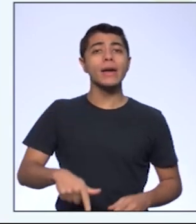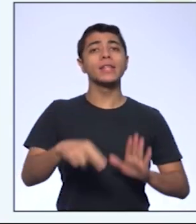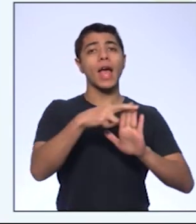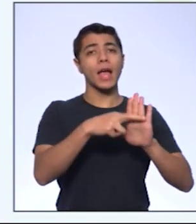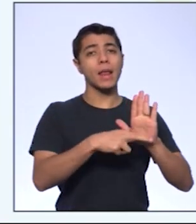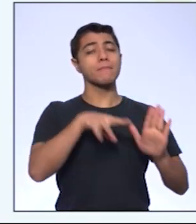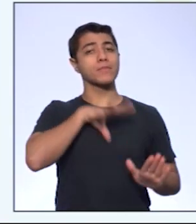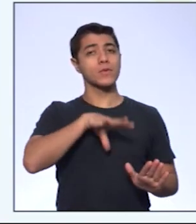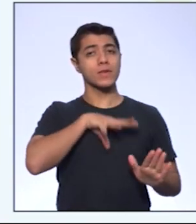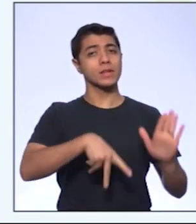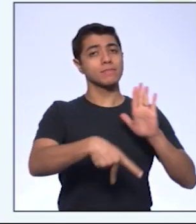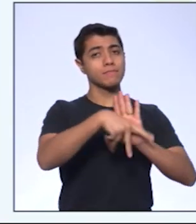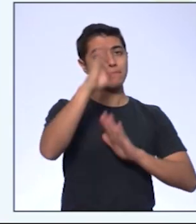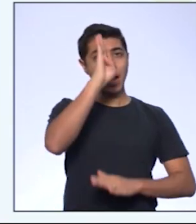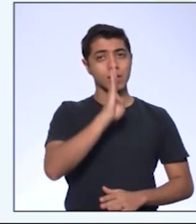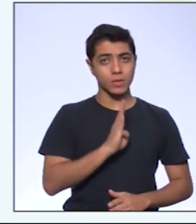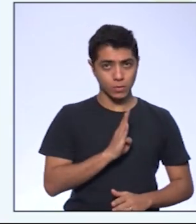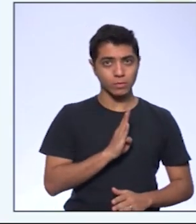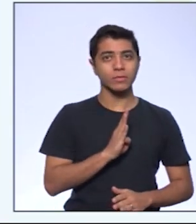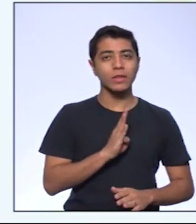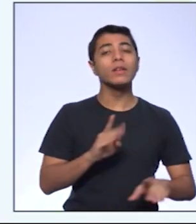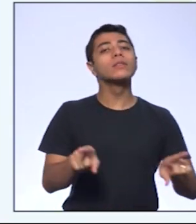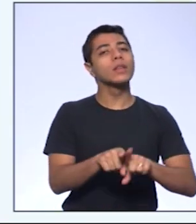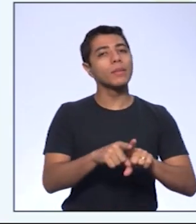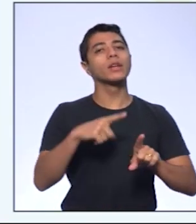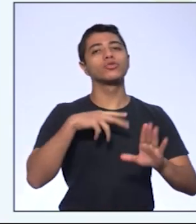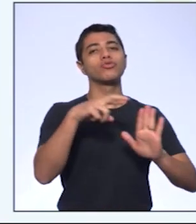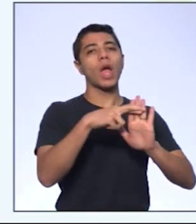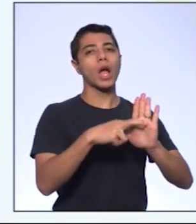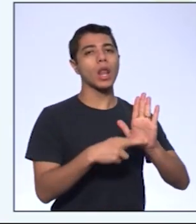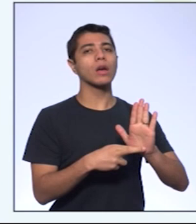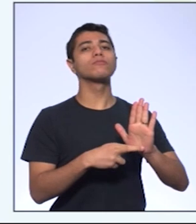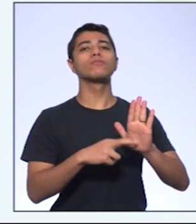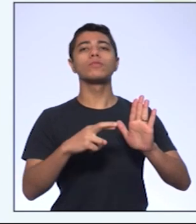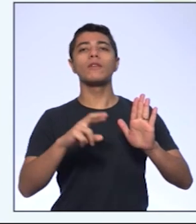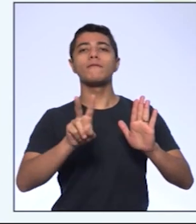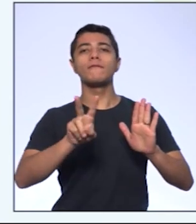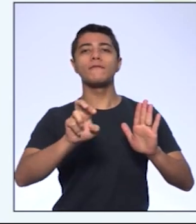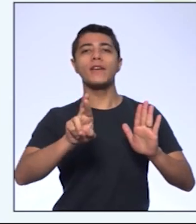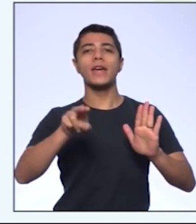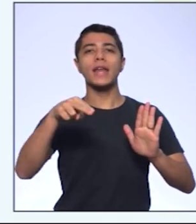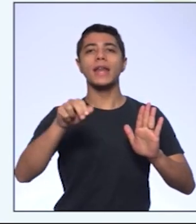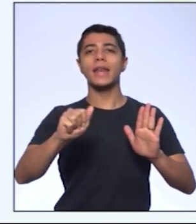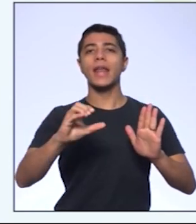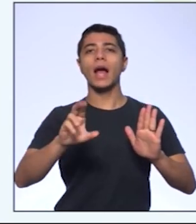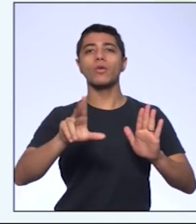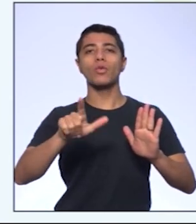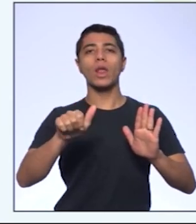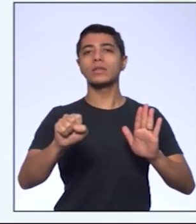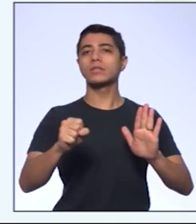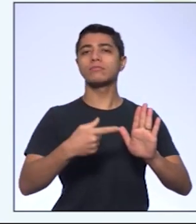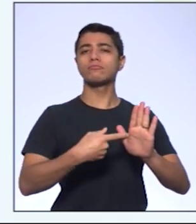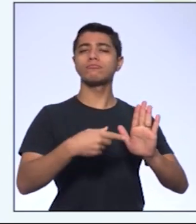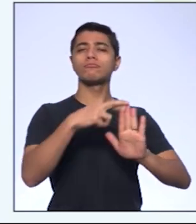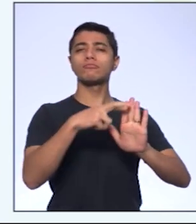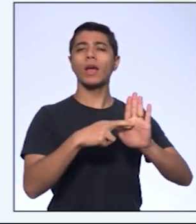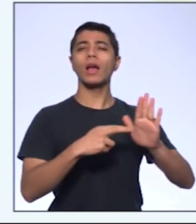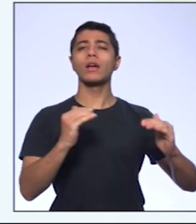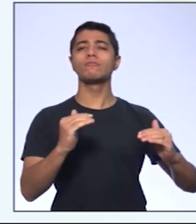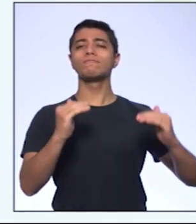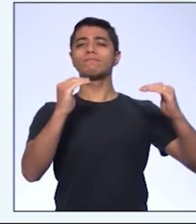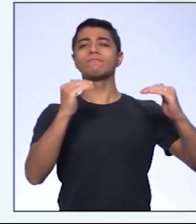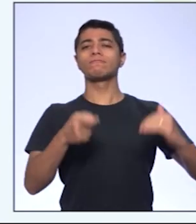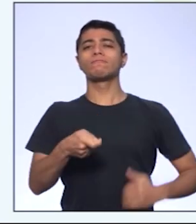cultas locais, as populares ou vernáculas. Deve-se insistir na ideia de que essas normas que se consolidam